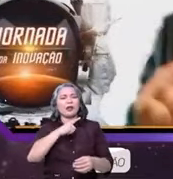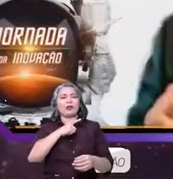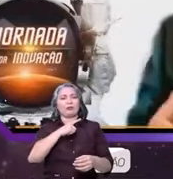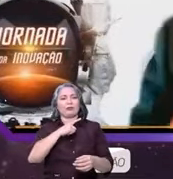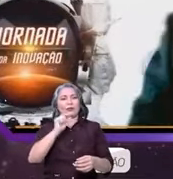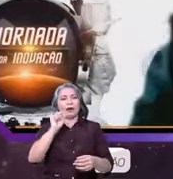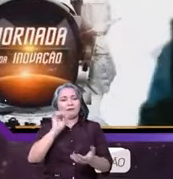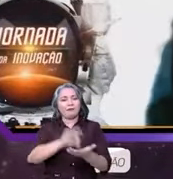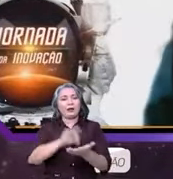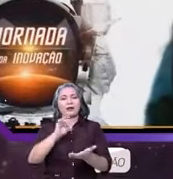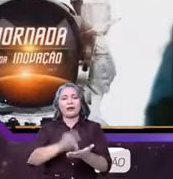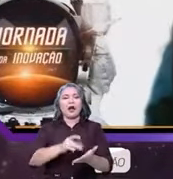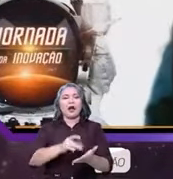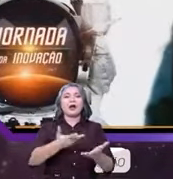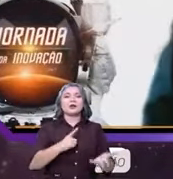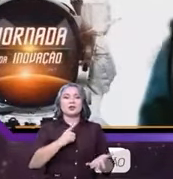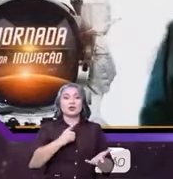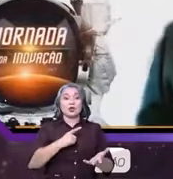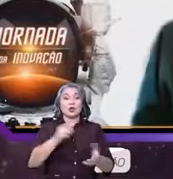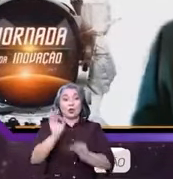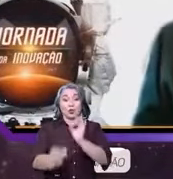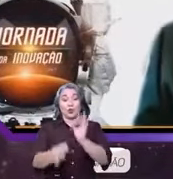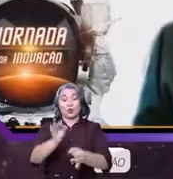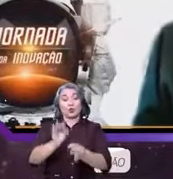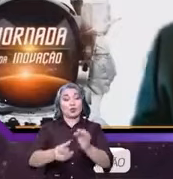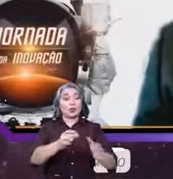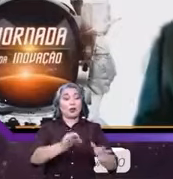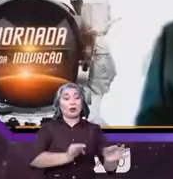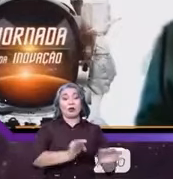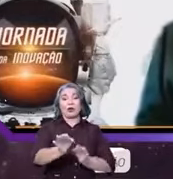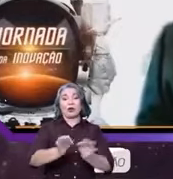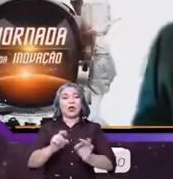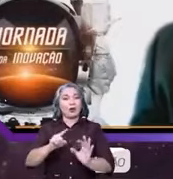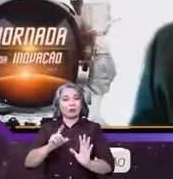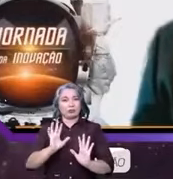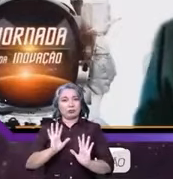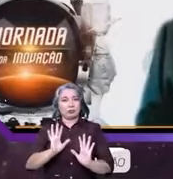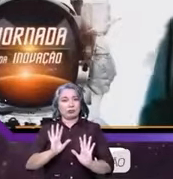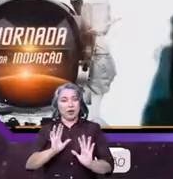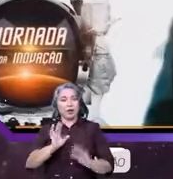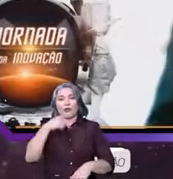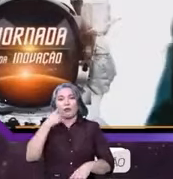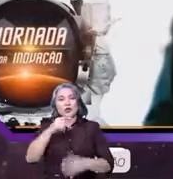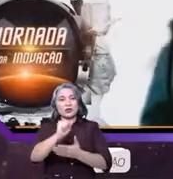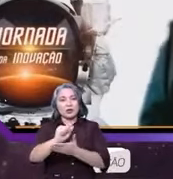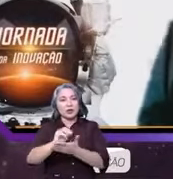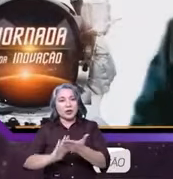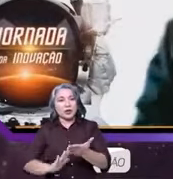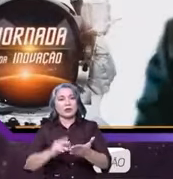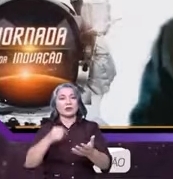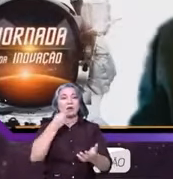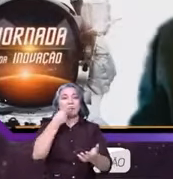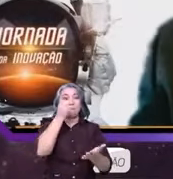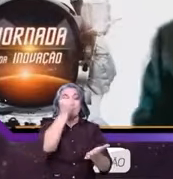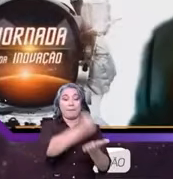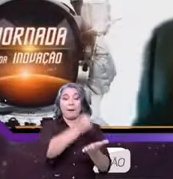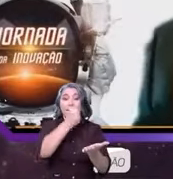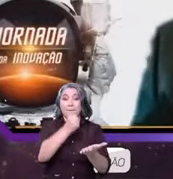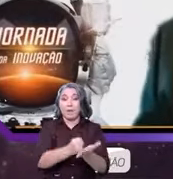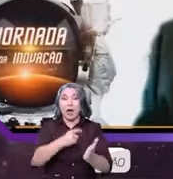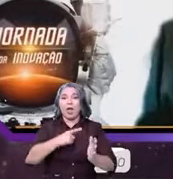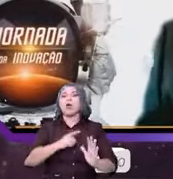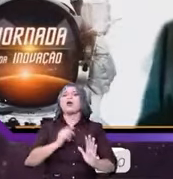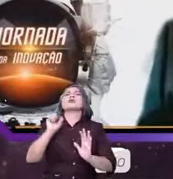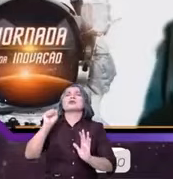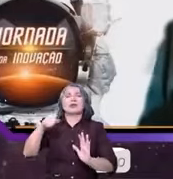à realidade negocial do Poder Judiciário. E aí eu não estou falando só das atividades cartorárias, onde eu não tenho